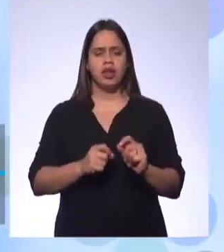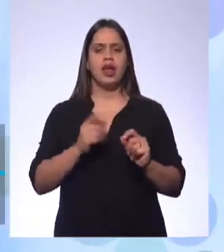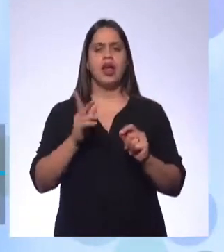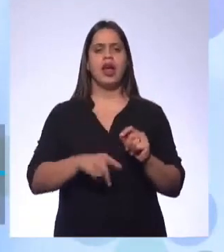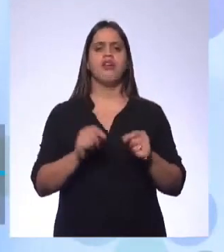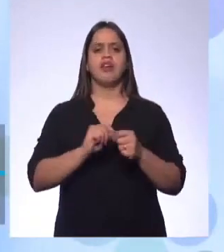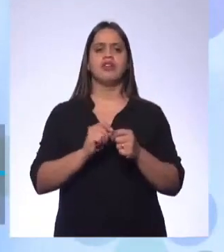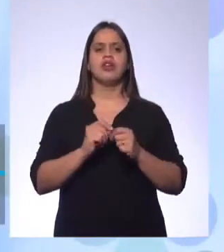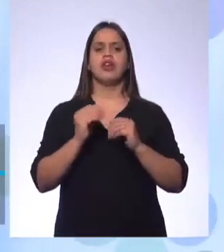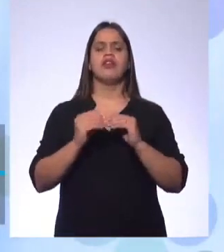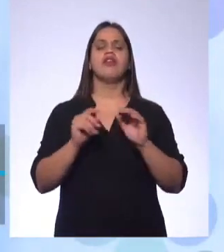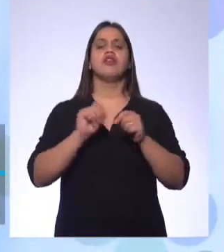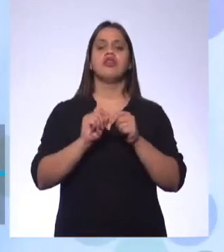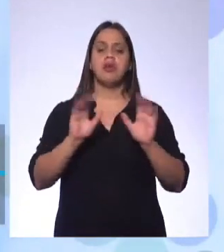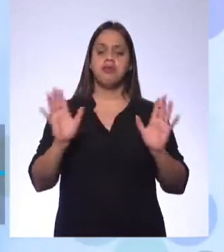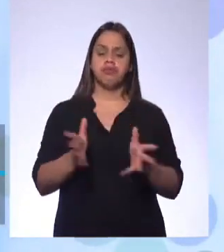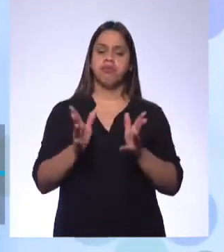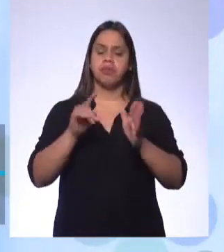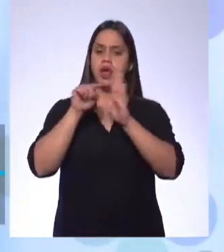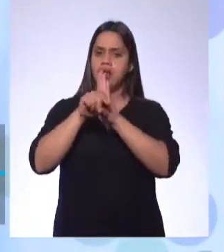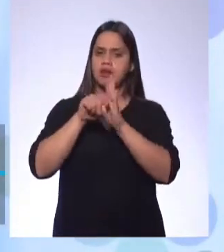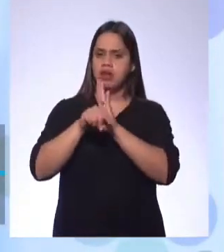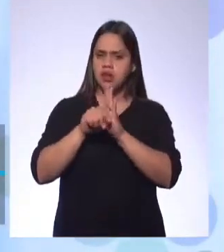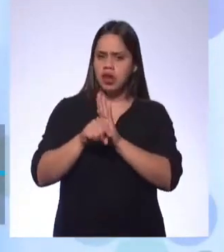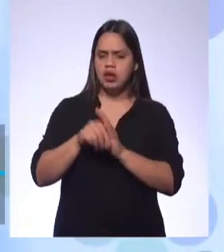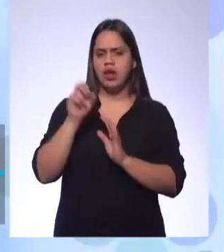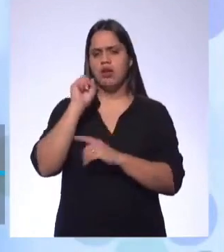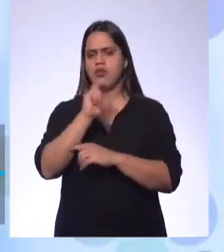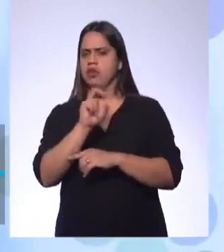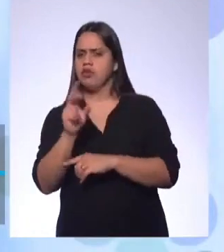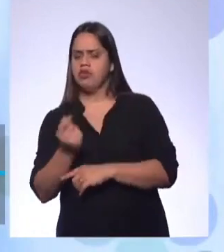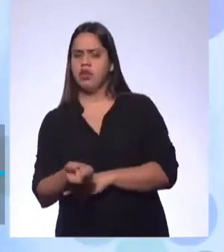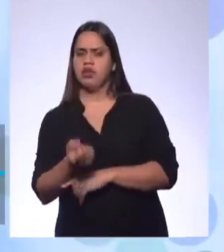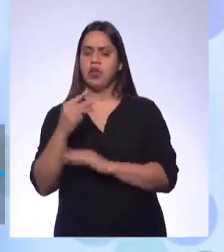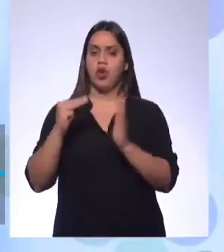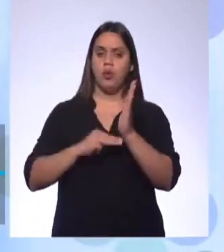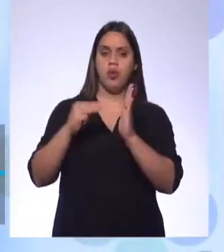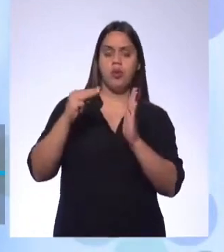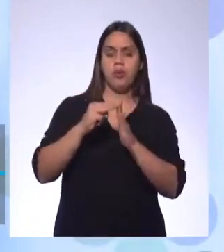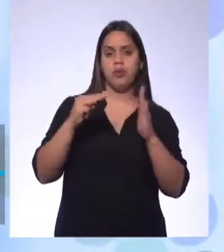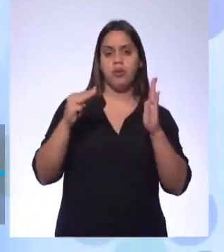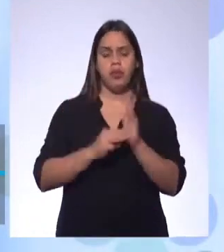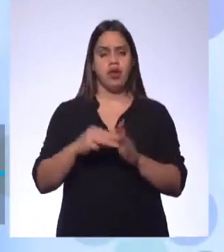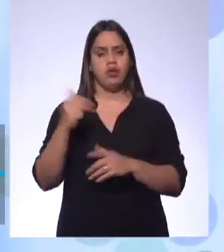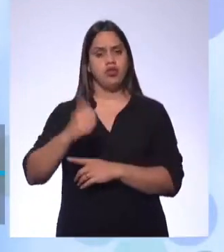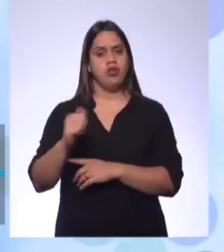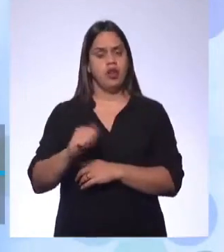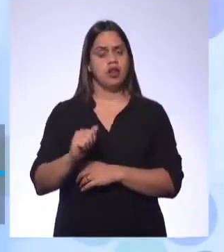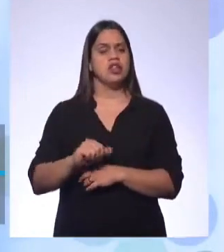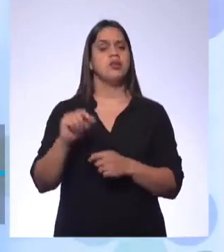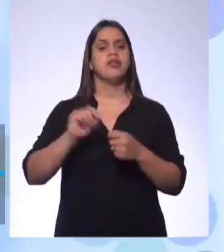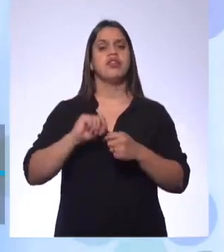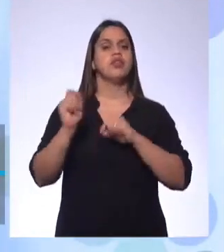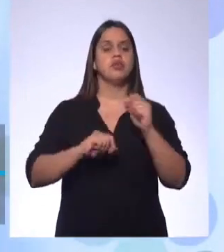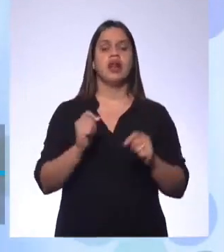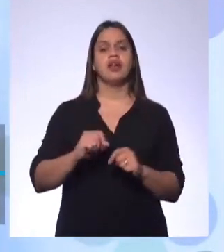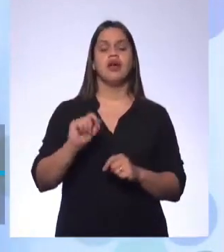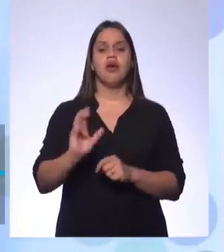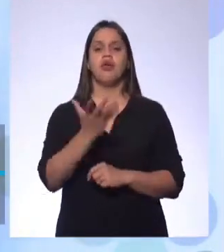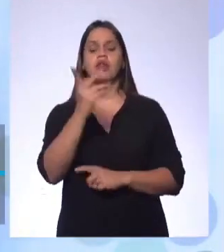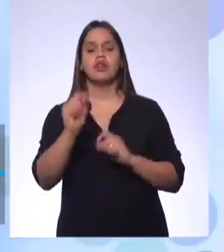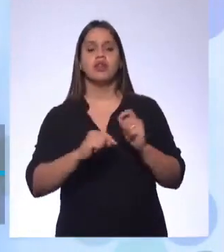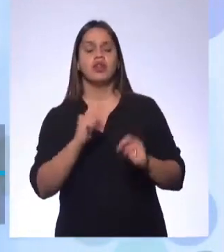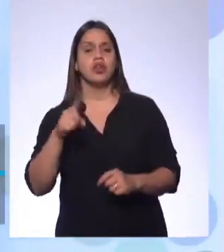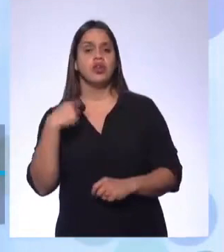verificação, o questionamento, o estranhamento como um método de avaliação para não cairmos, para